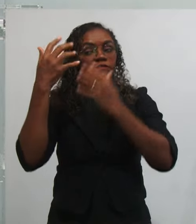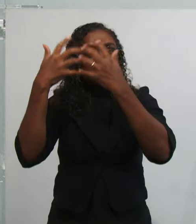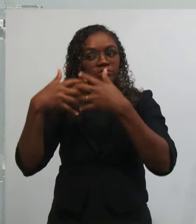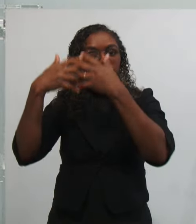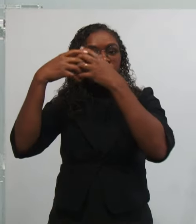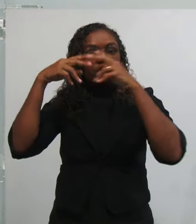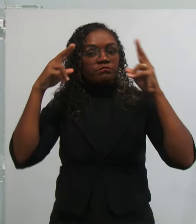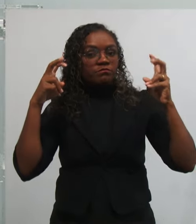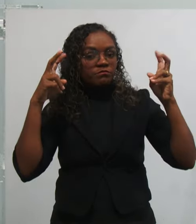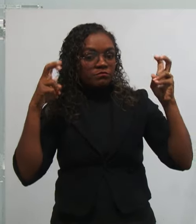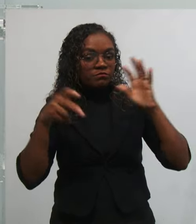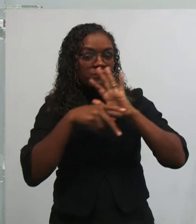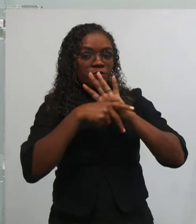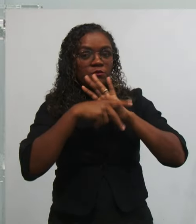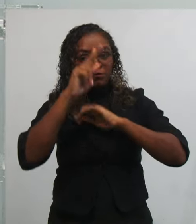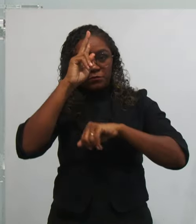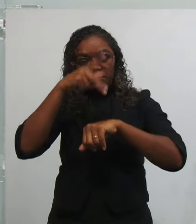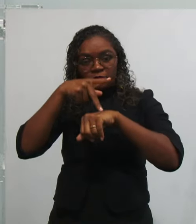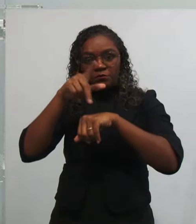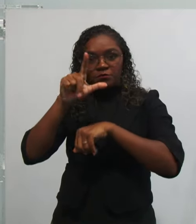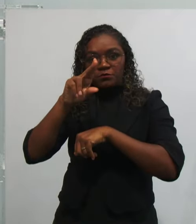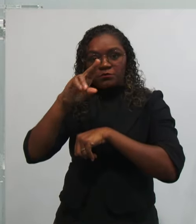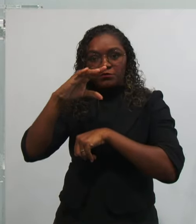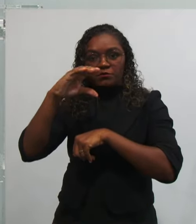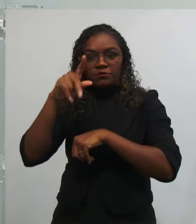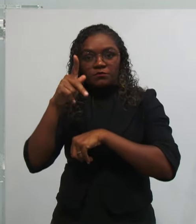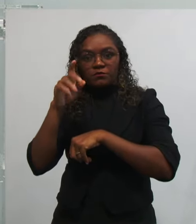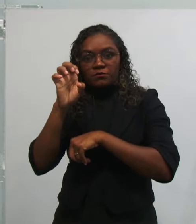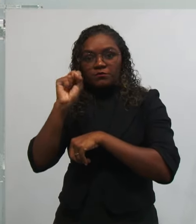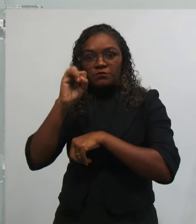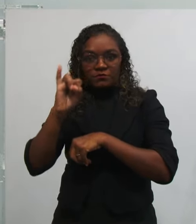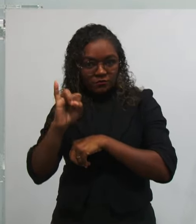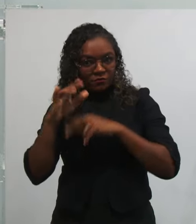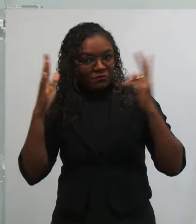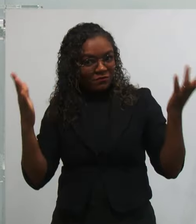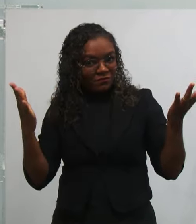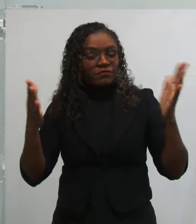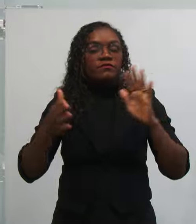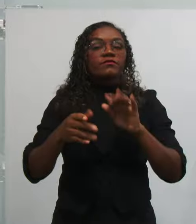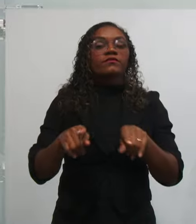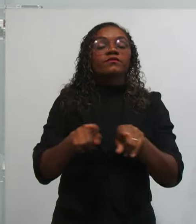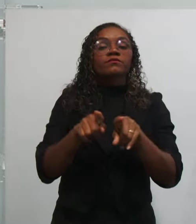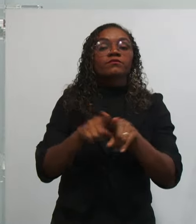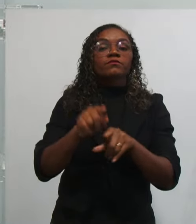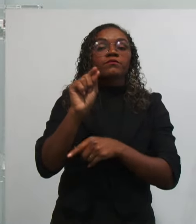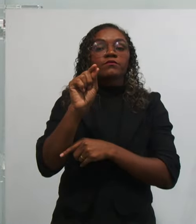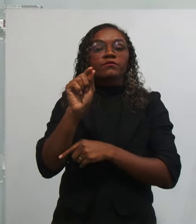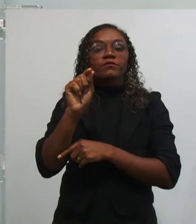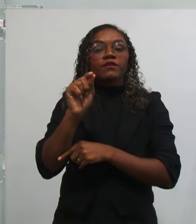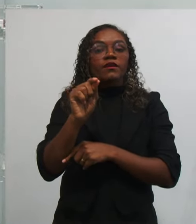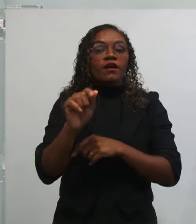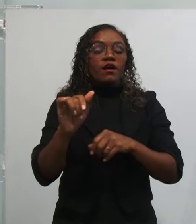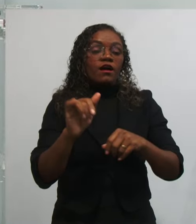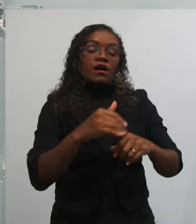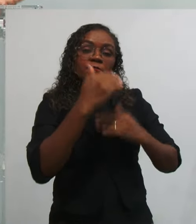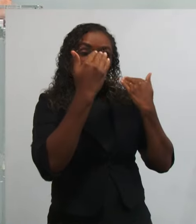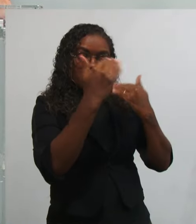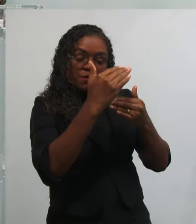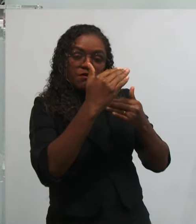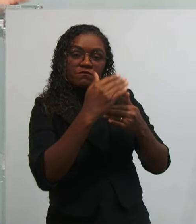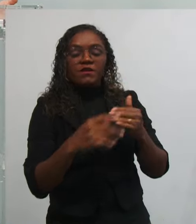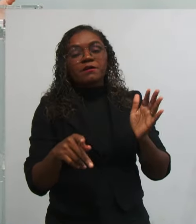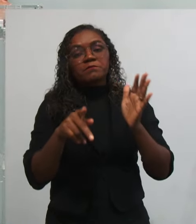luques fala que na verdade a avaliação é uma forma da gente eh detectar identificar